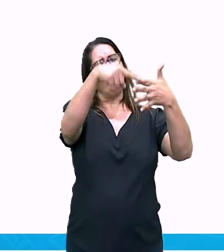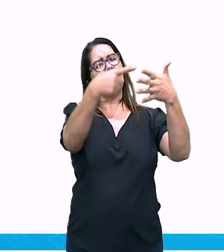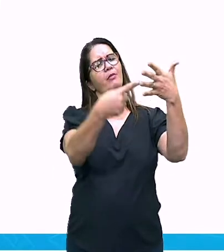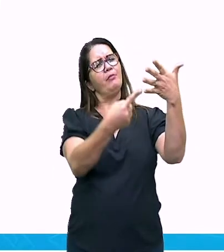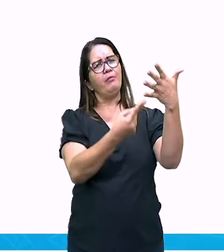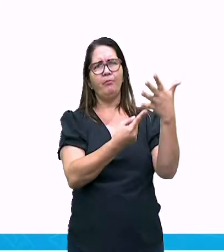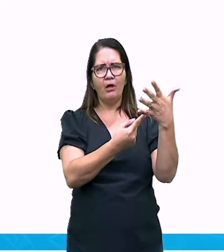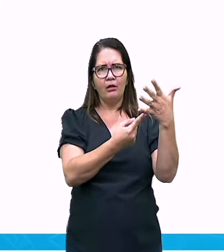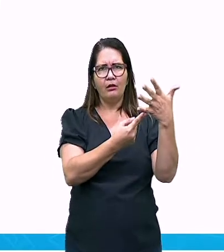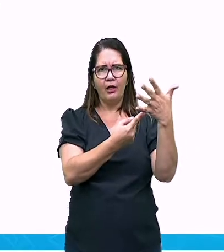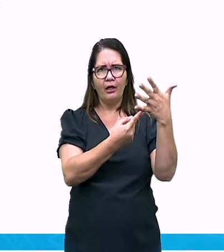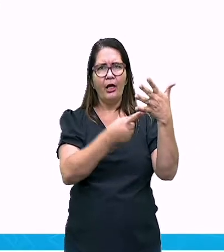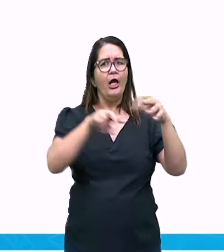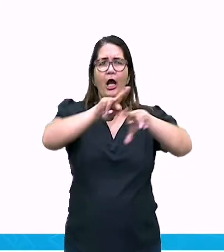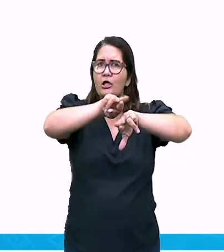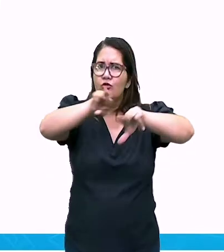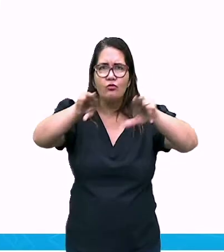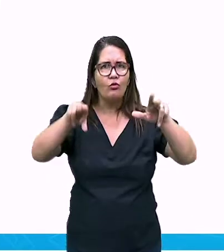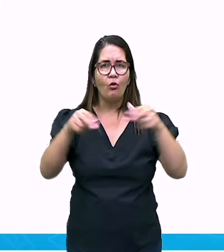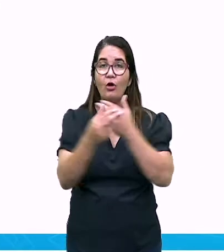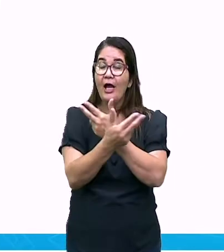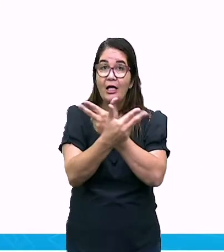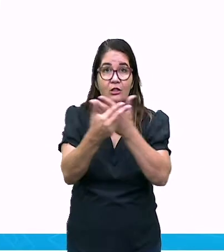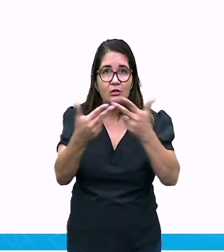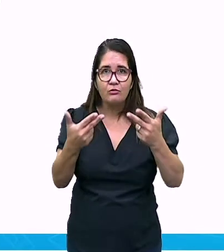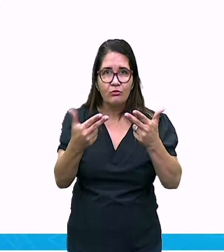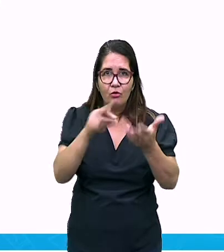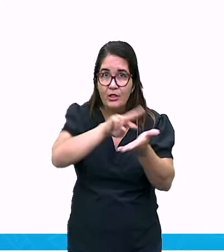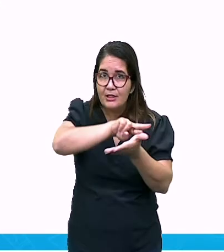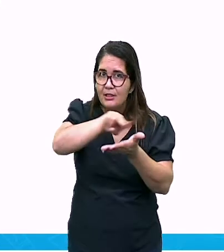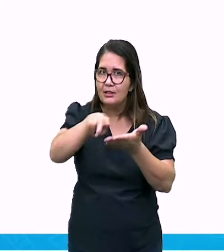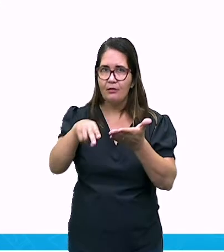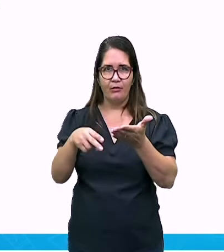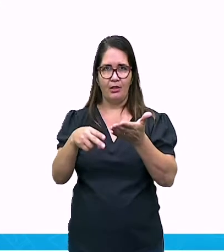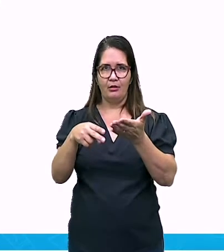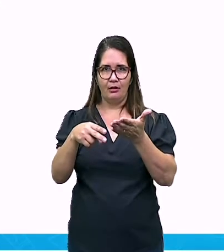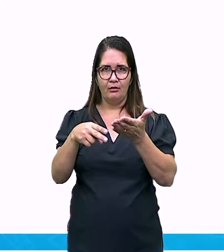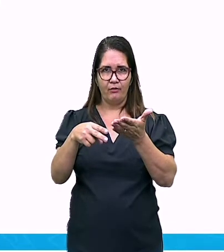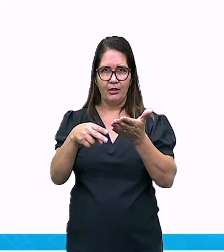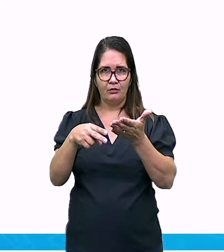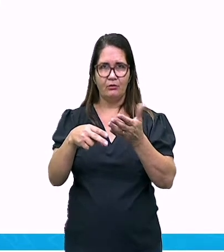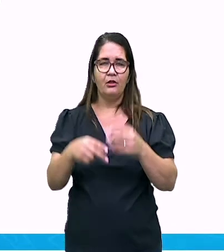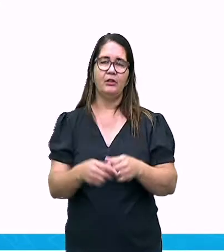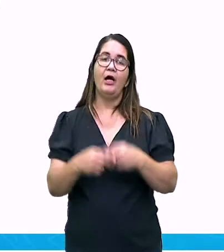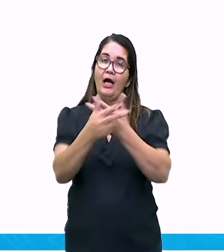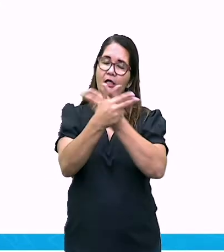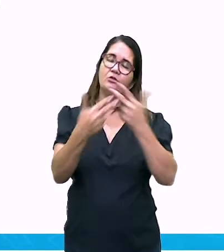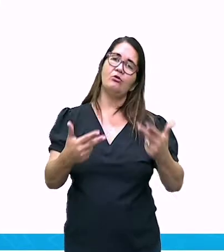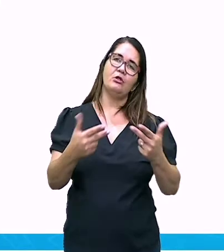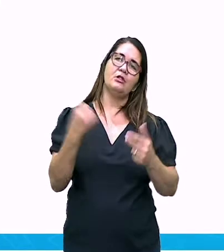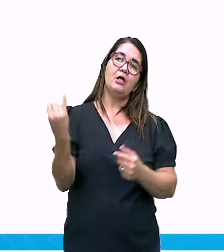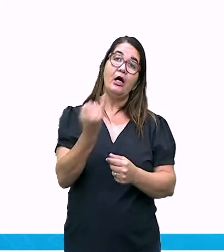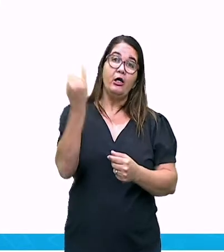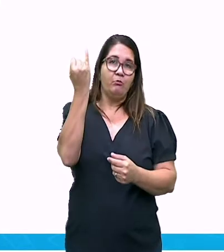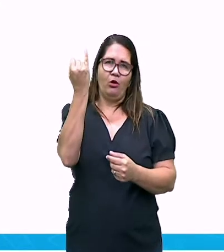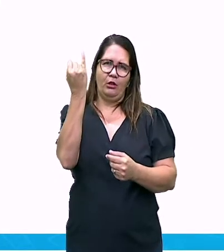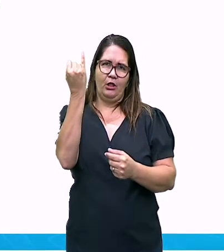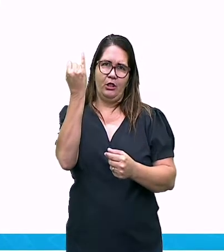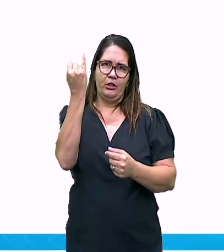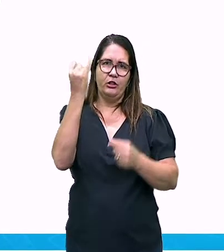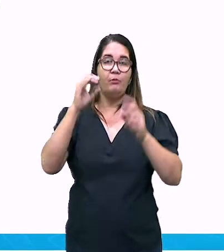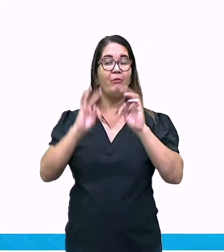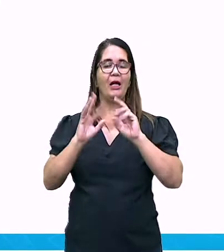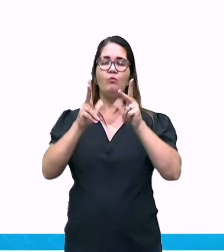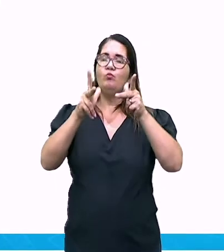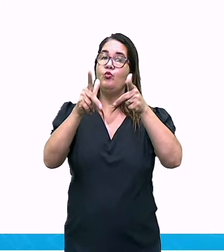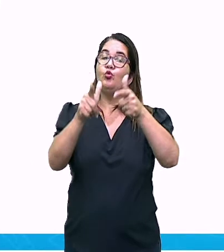para a sociedade, para todos. Não pode ser uma coisa importante só para um,